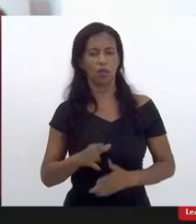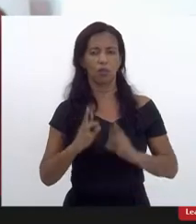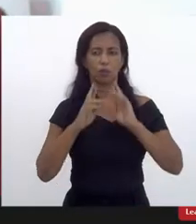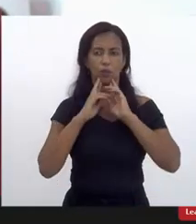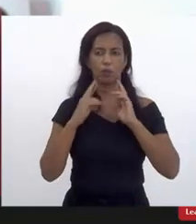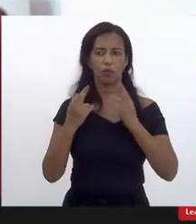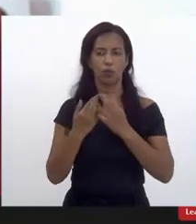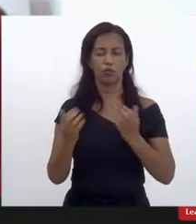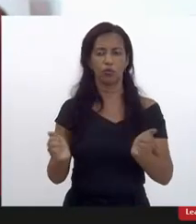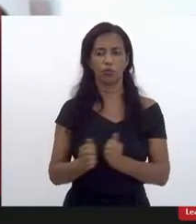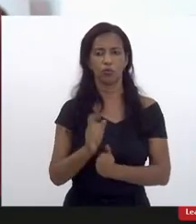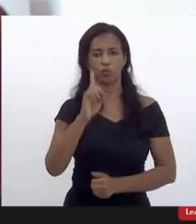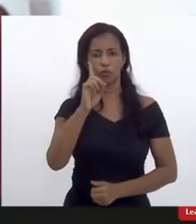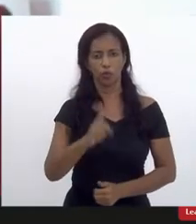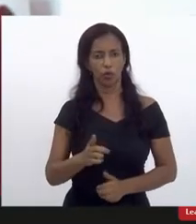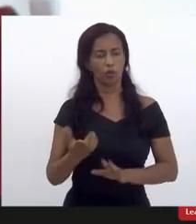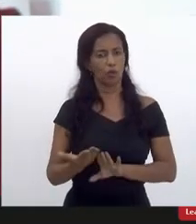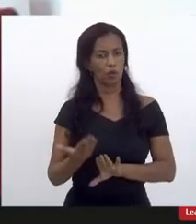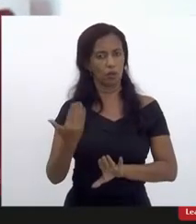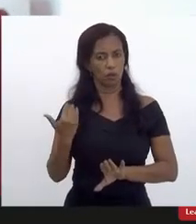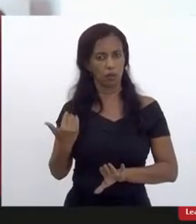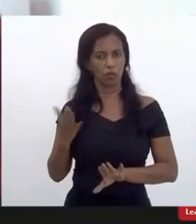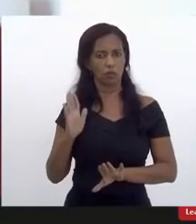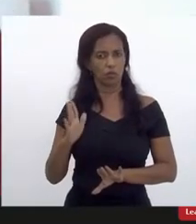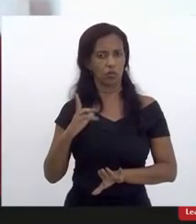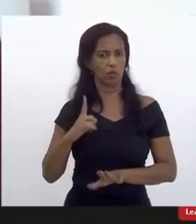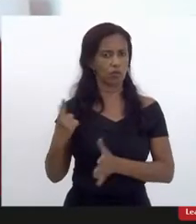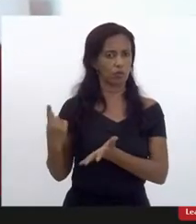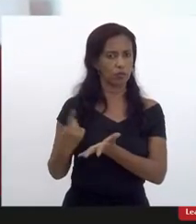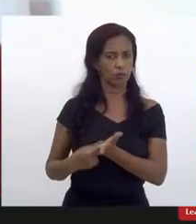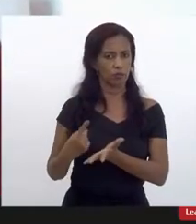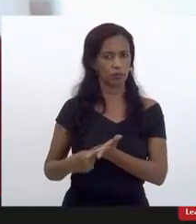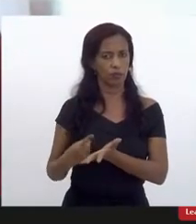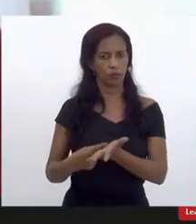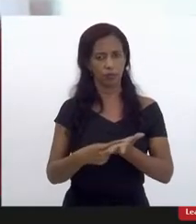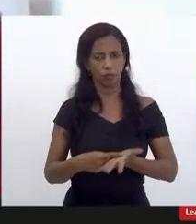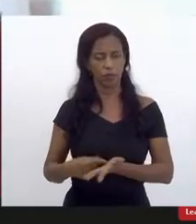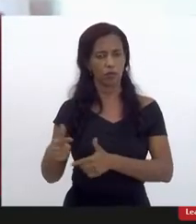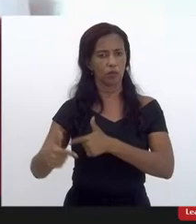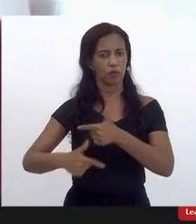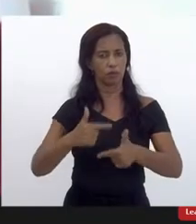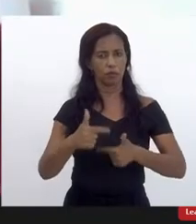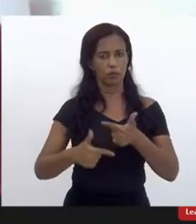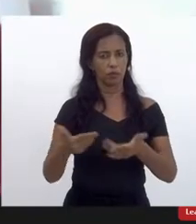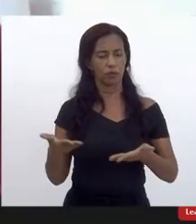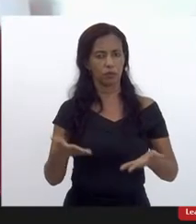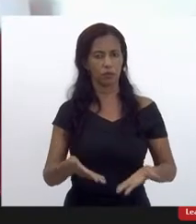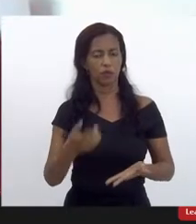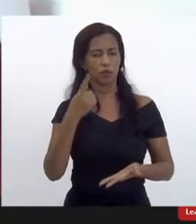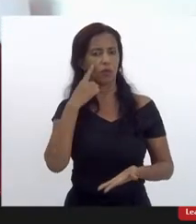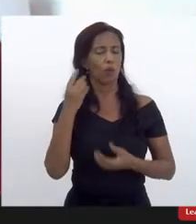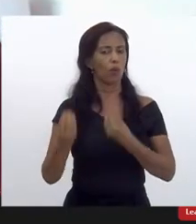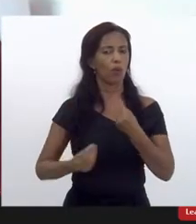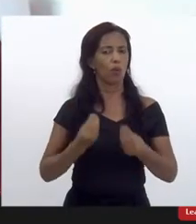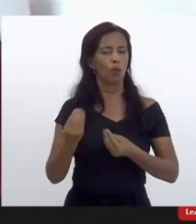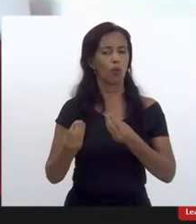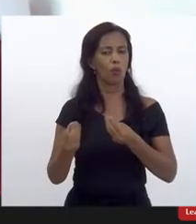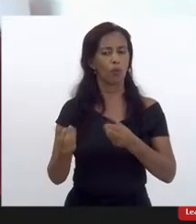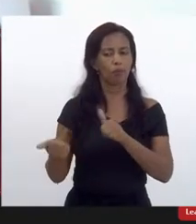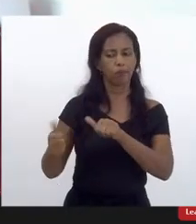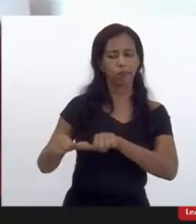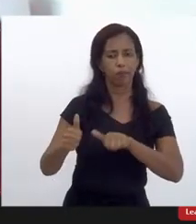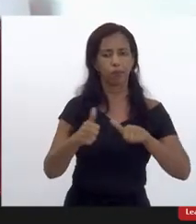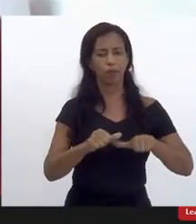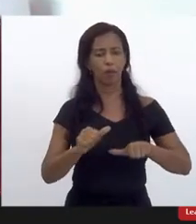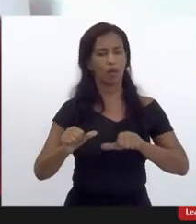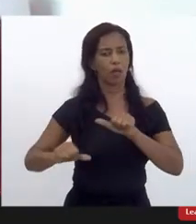reunião com os diretores anteriormente, a gente já havia se comprometido, estamos trabalhando nisso, de ver como que a gente pode adequar